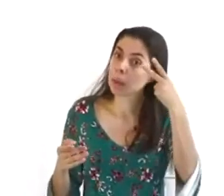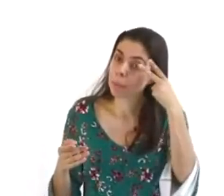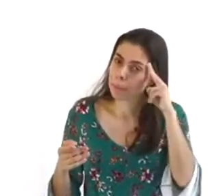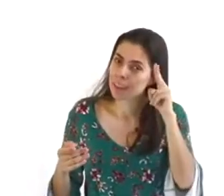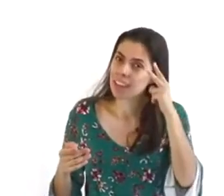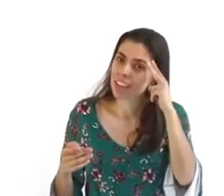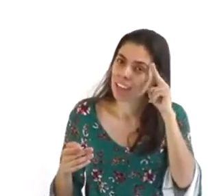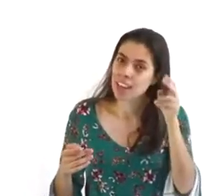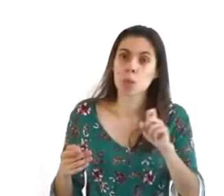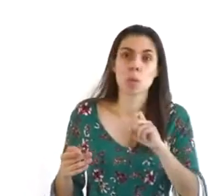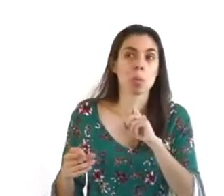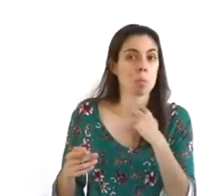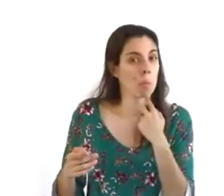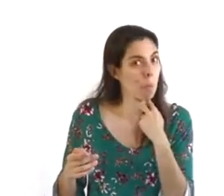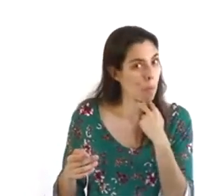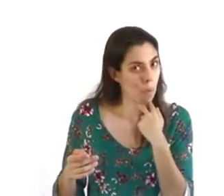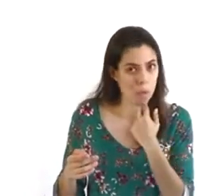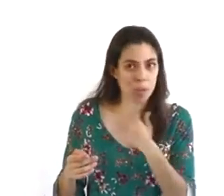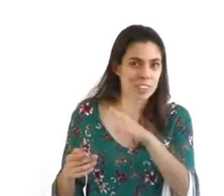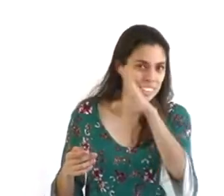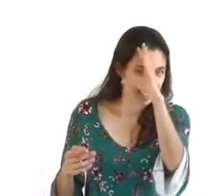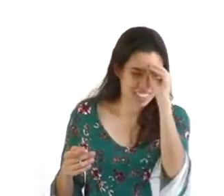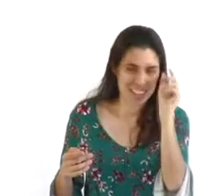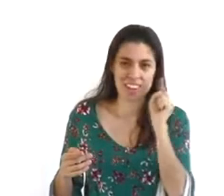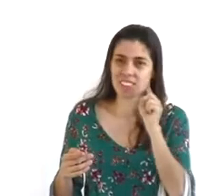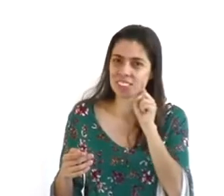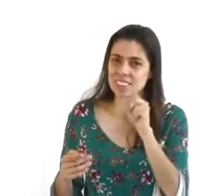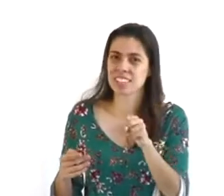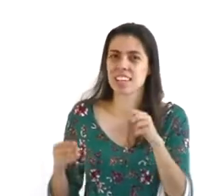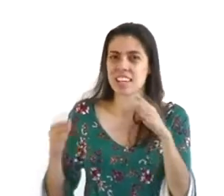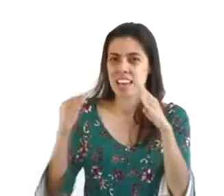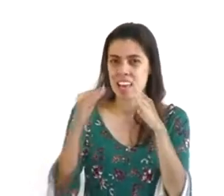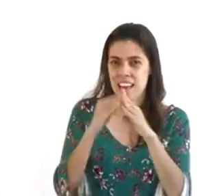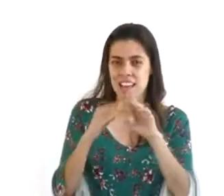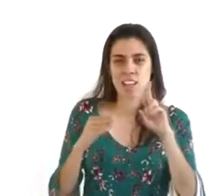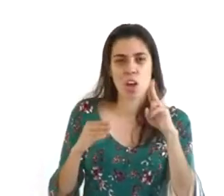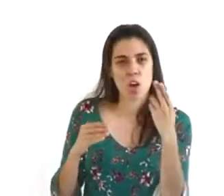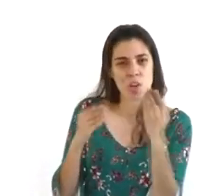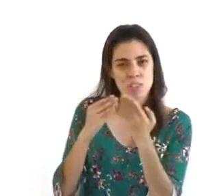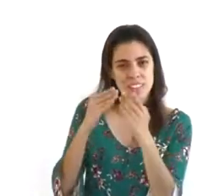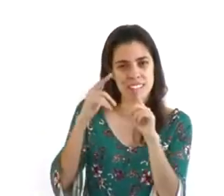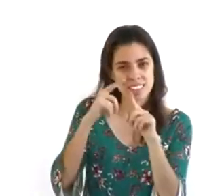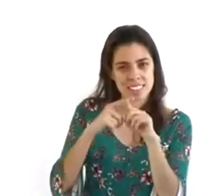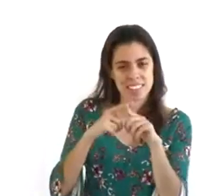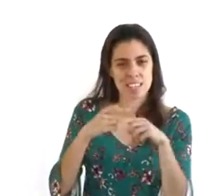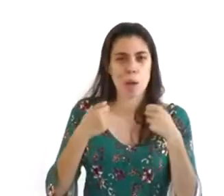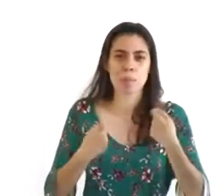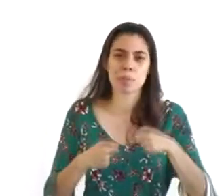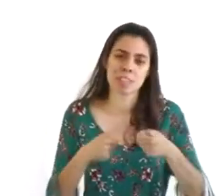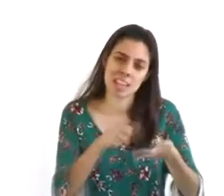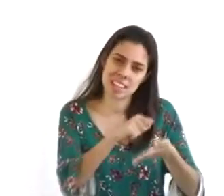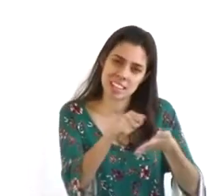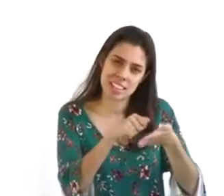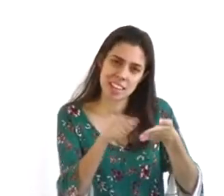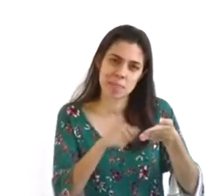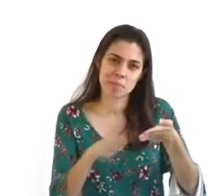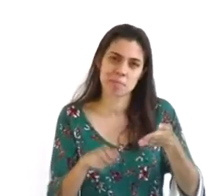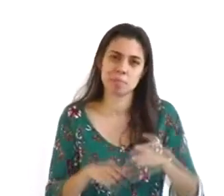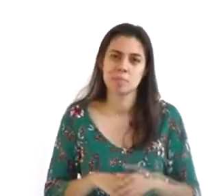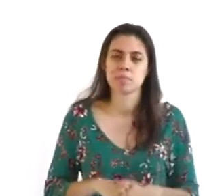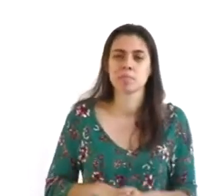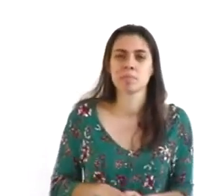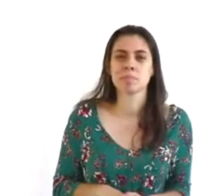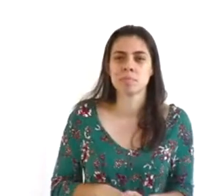esquecer de você, criança, que está aqui na igreja e que está em casa. Portanto, as crianças peguem o seu papel,